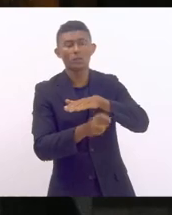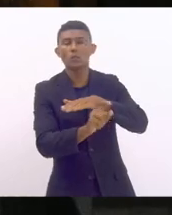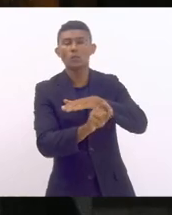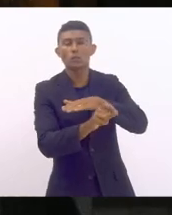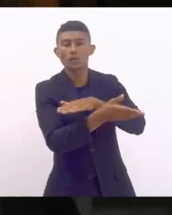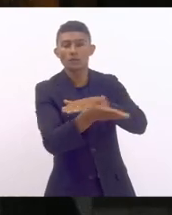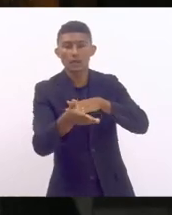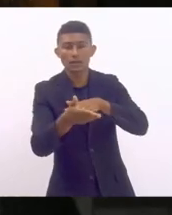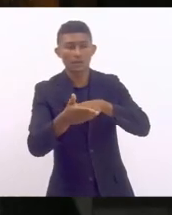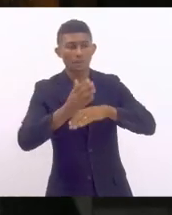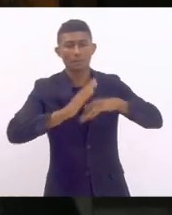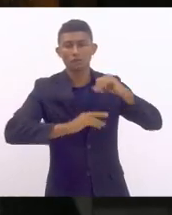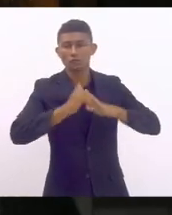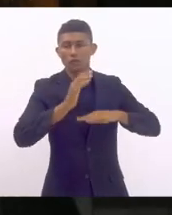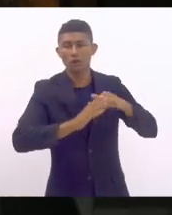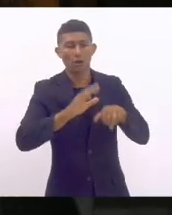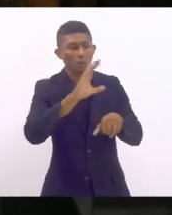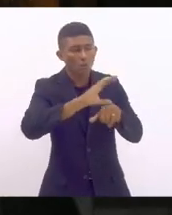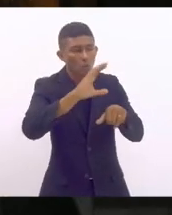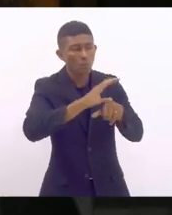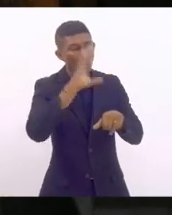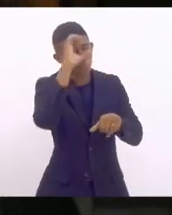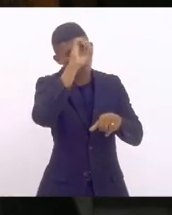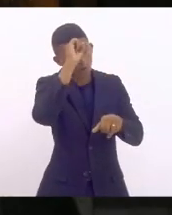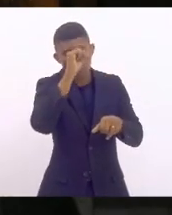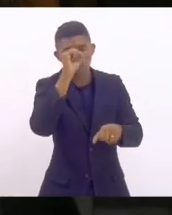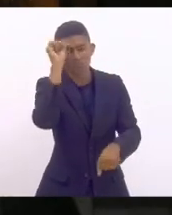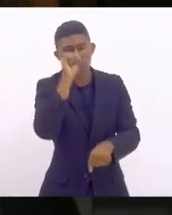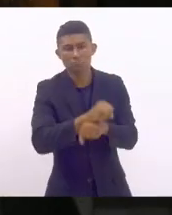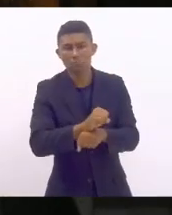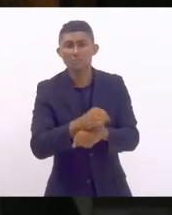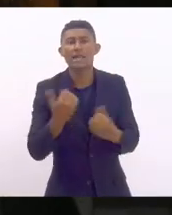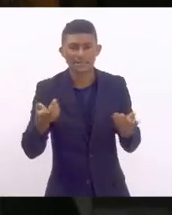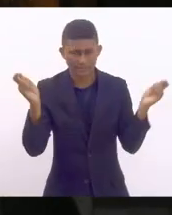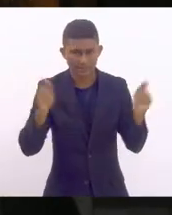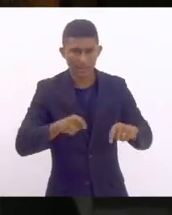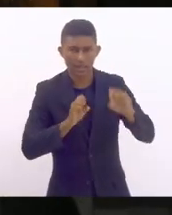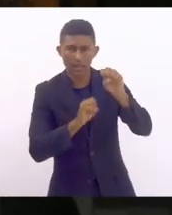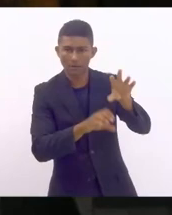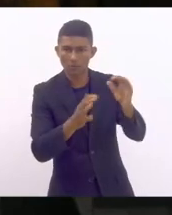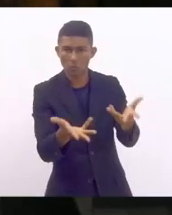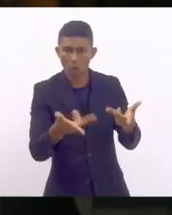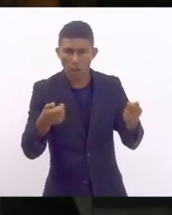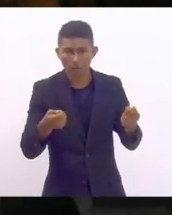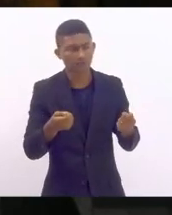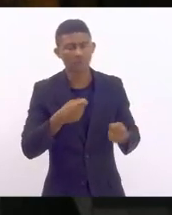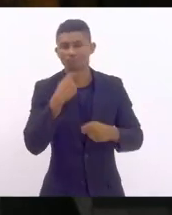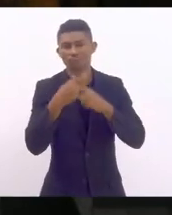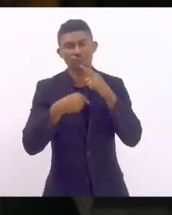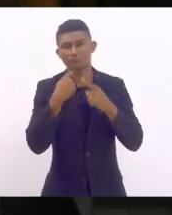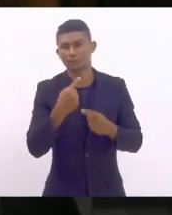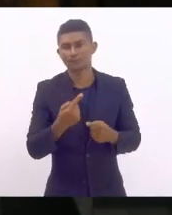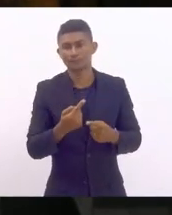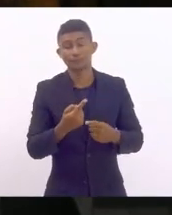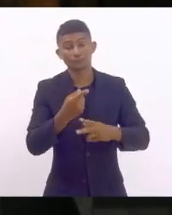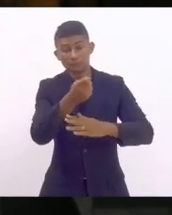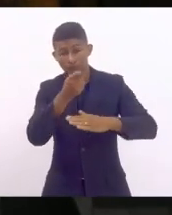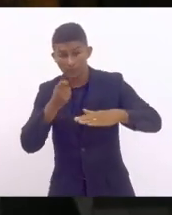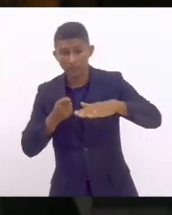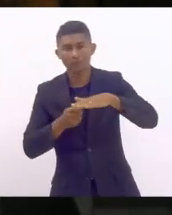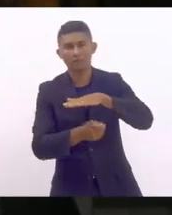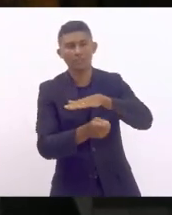contínua dos nossos servidores se uma certeza nós temos na educação é que investir